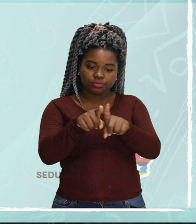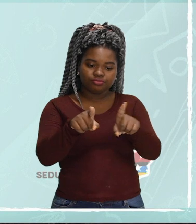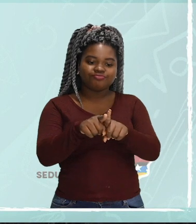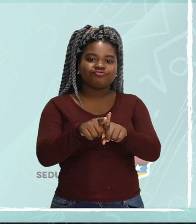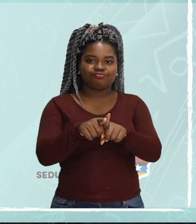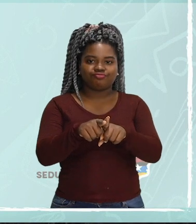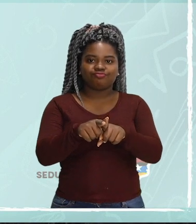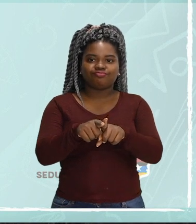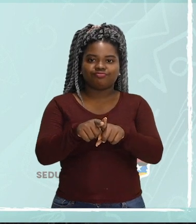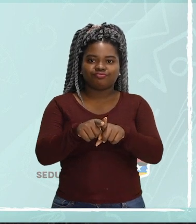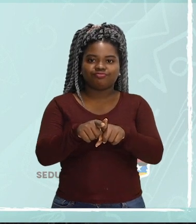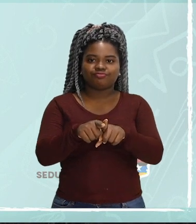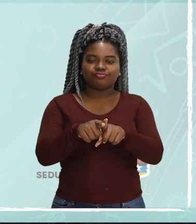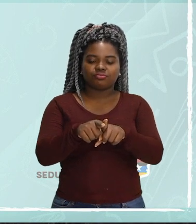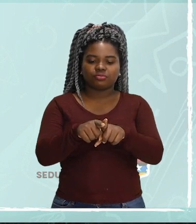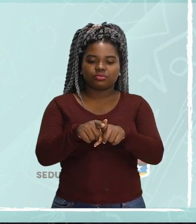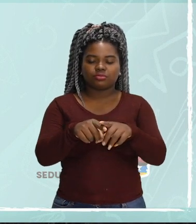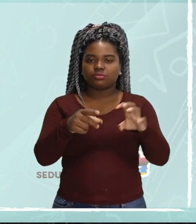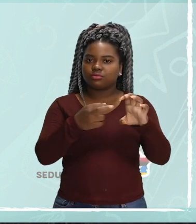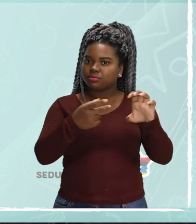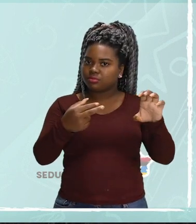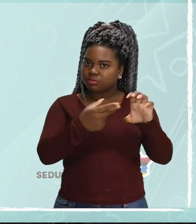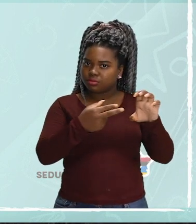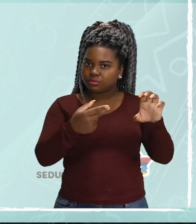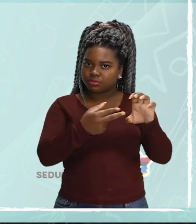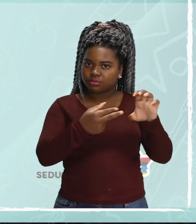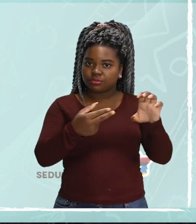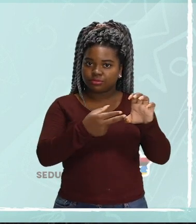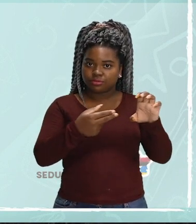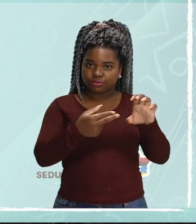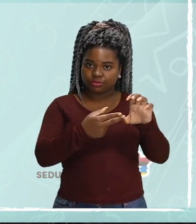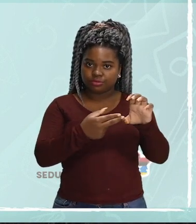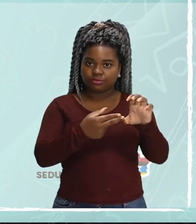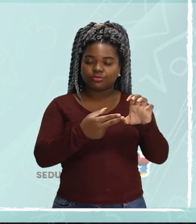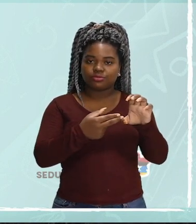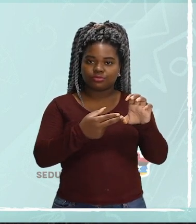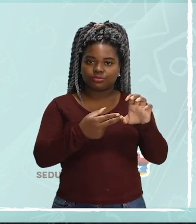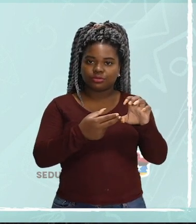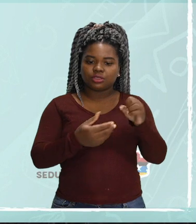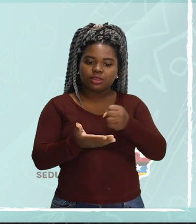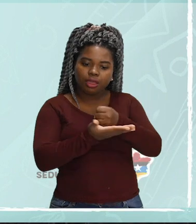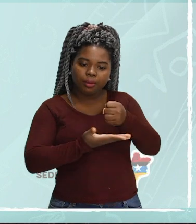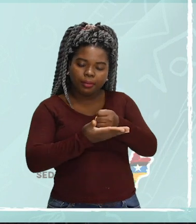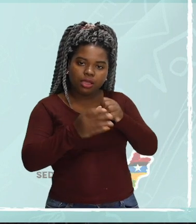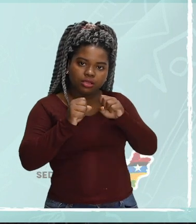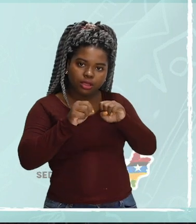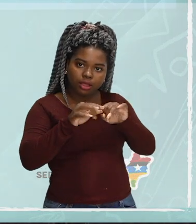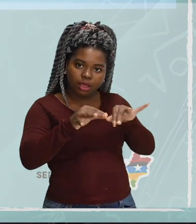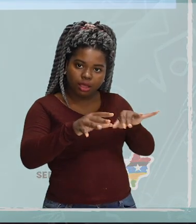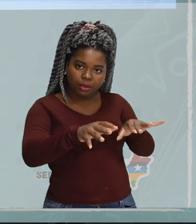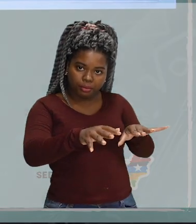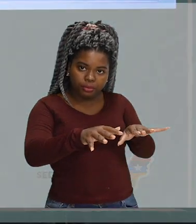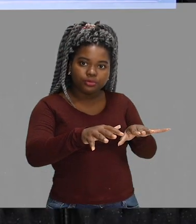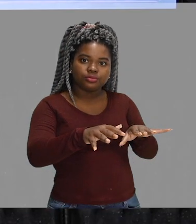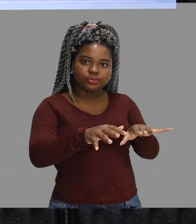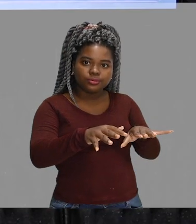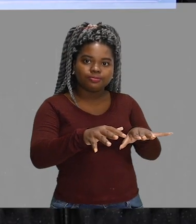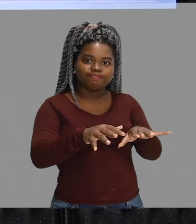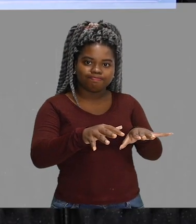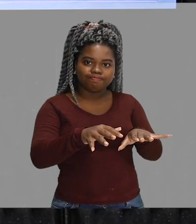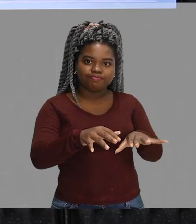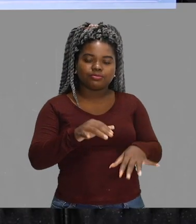número grande que precede o subnível, que precede a letra, o número 3, ele indica o nível ou a